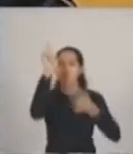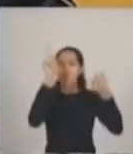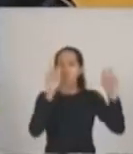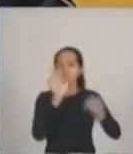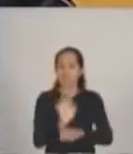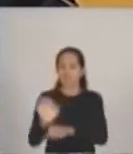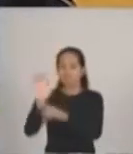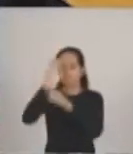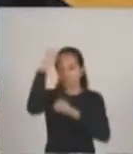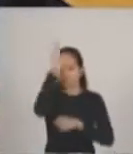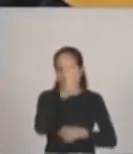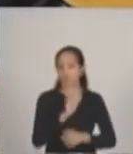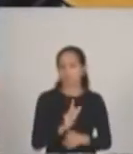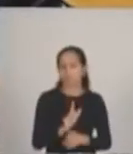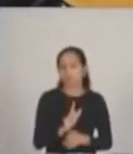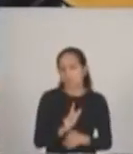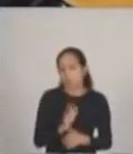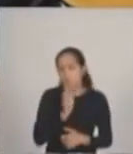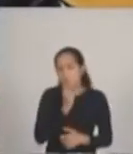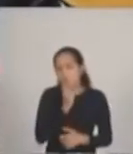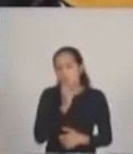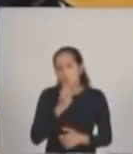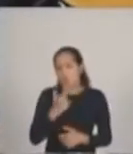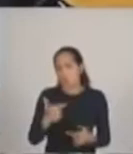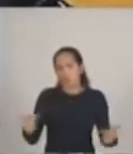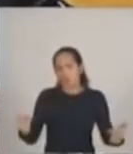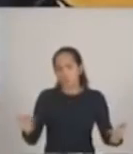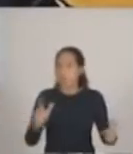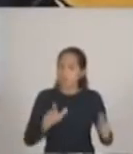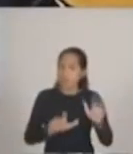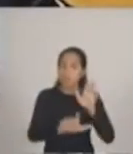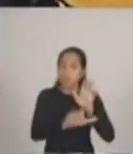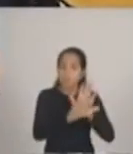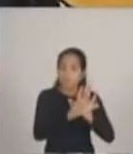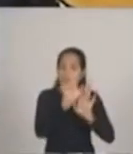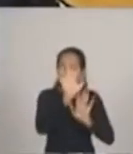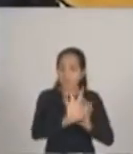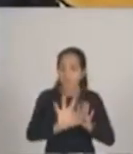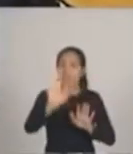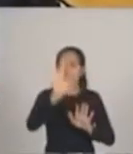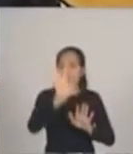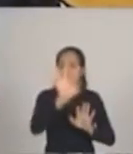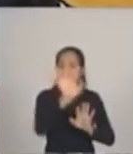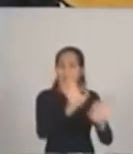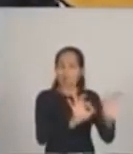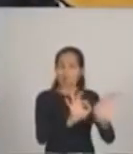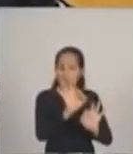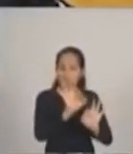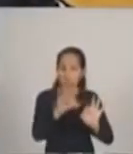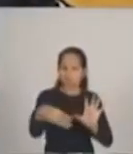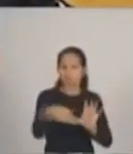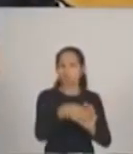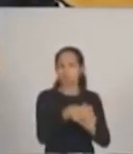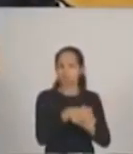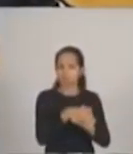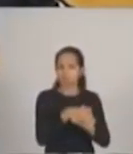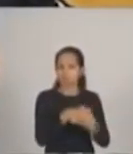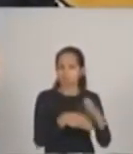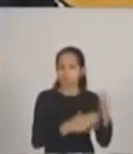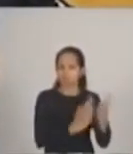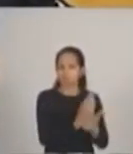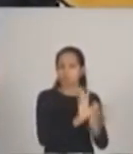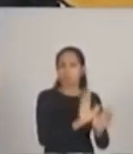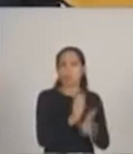federação, não existe ainda um serviço, é uma lei federal que foi realmente regulamentada, mas ainda não existe um